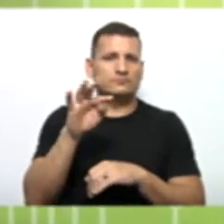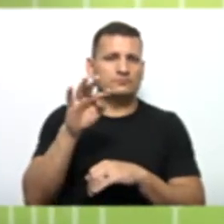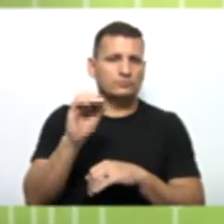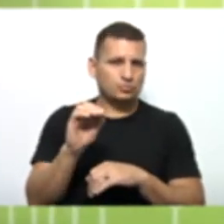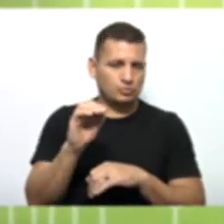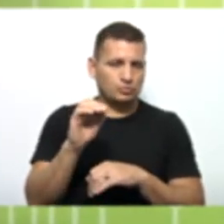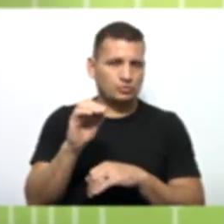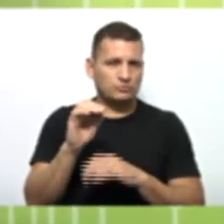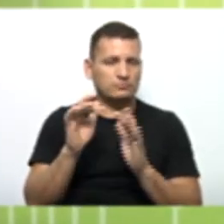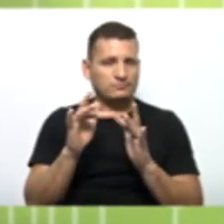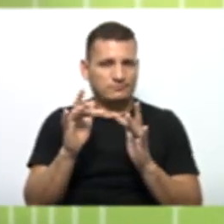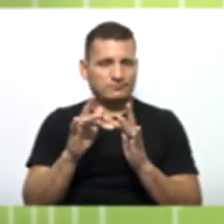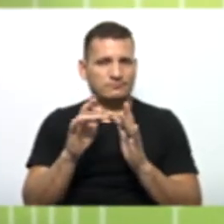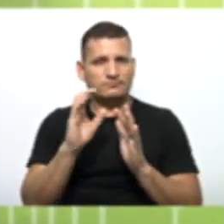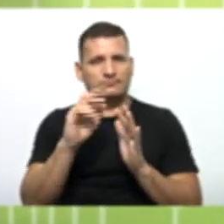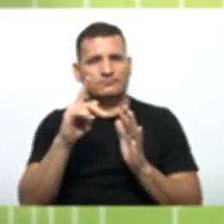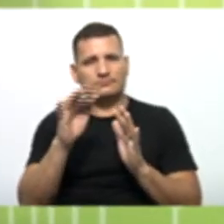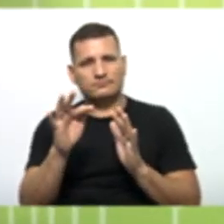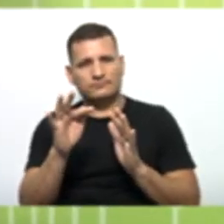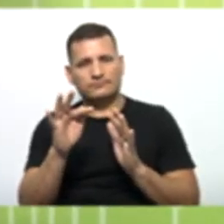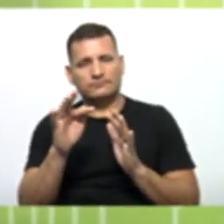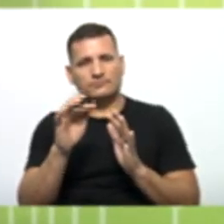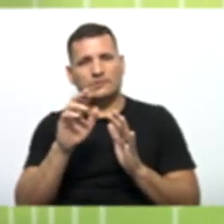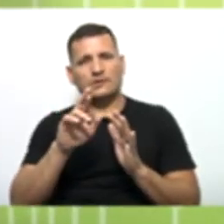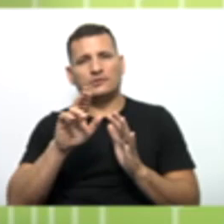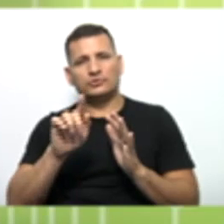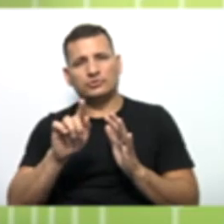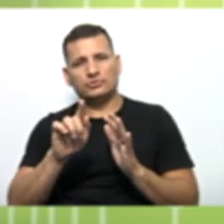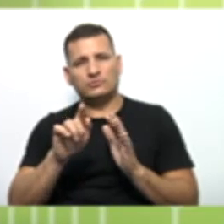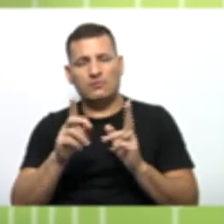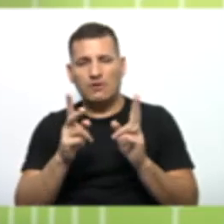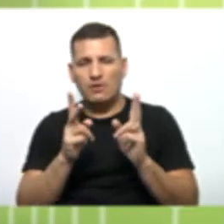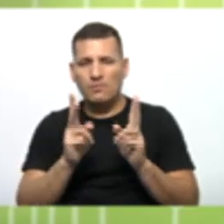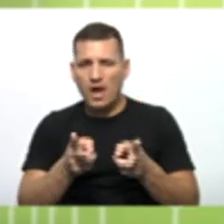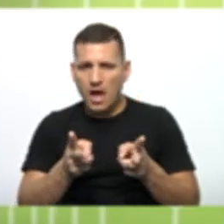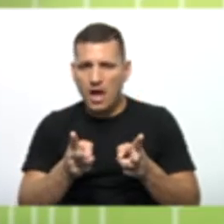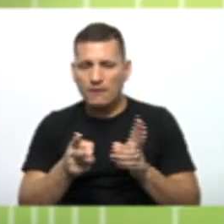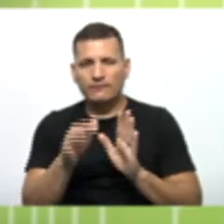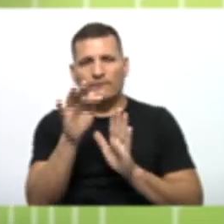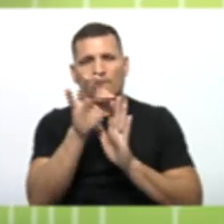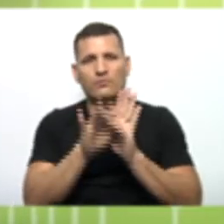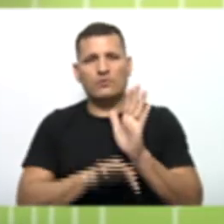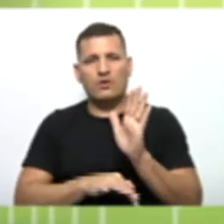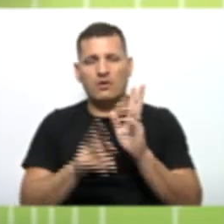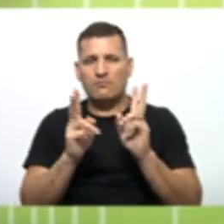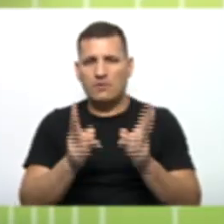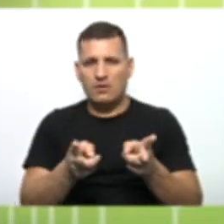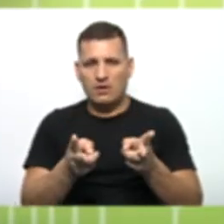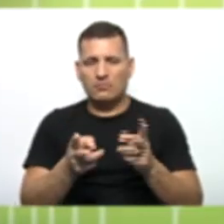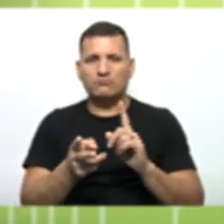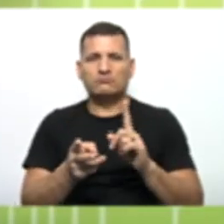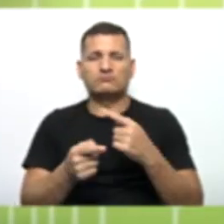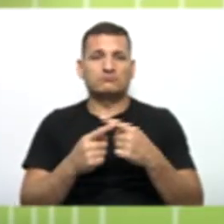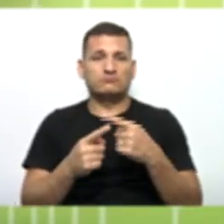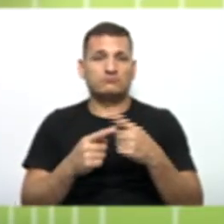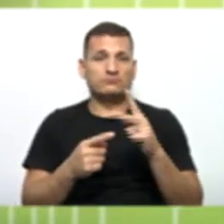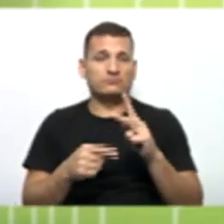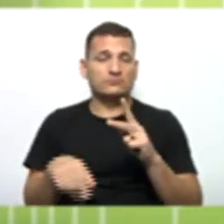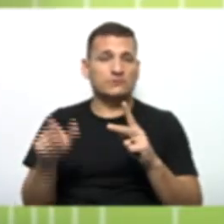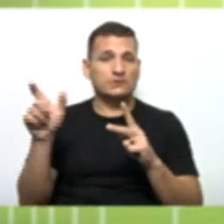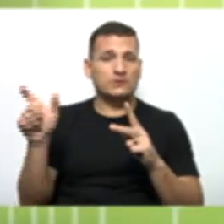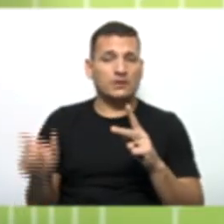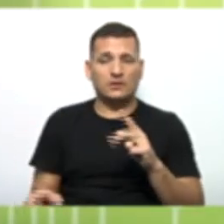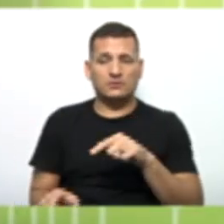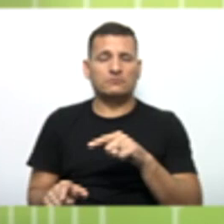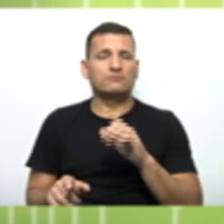RG vai ser o mesmo para todo formulário, certo? Por quê? O seu cliente identificou lá que ele precisa só